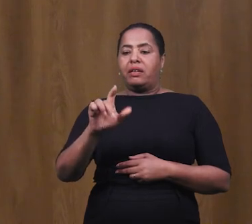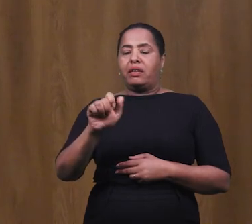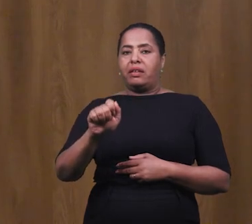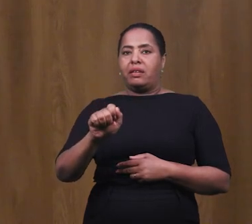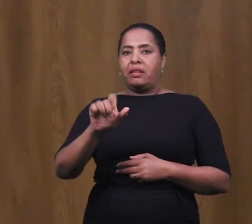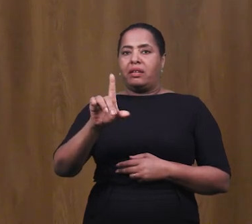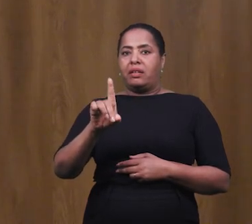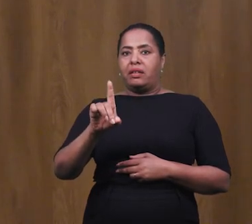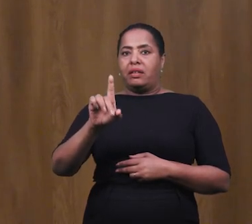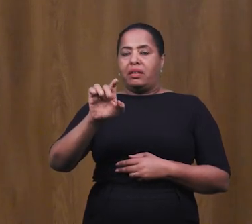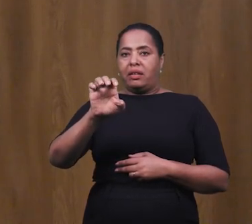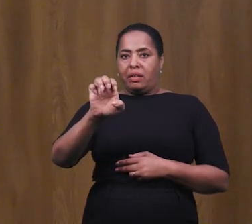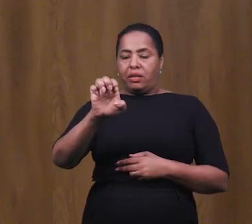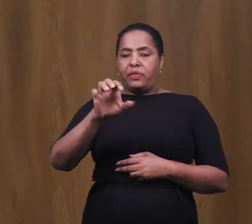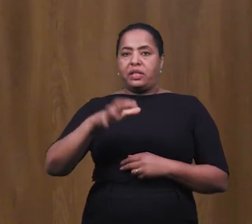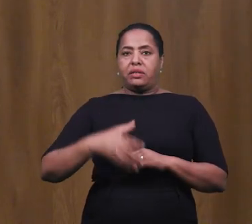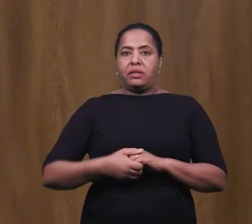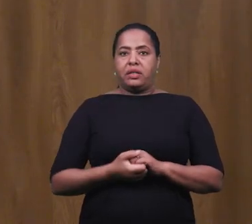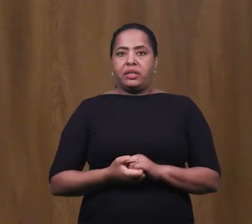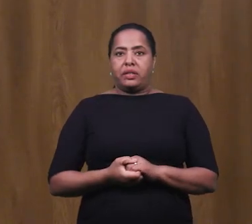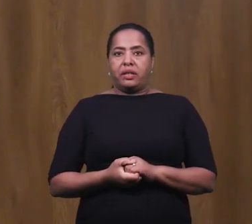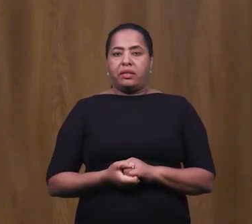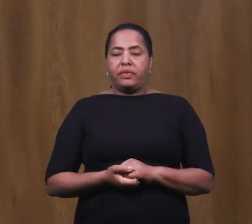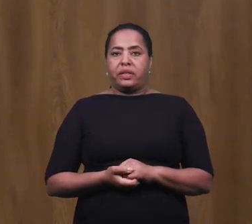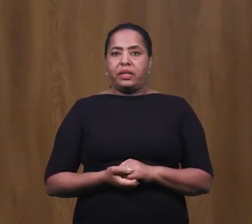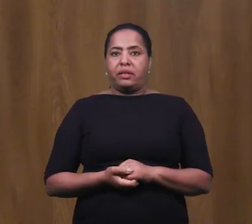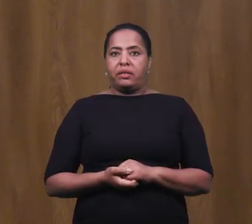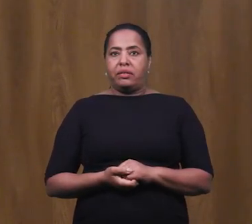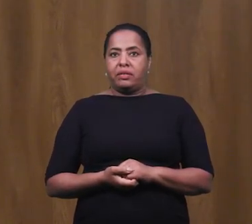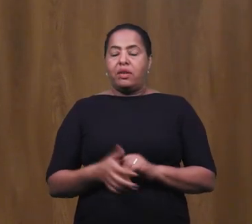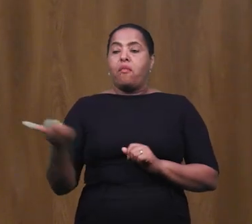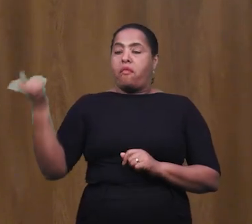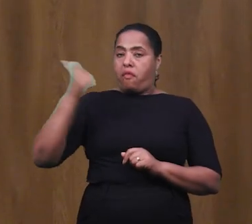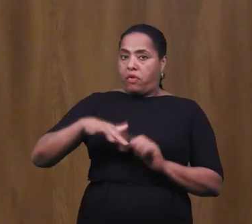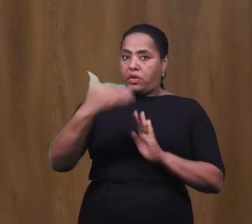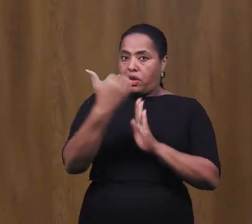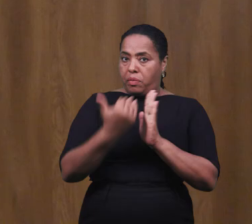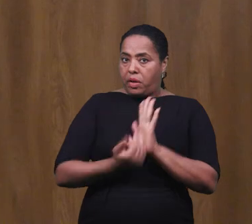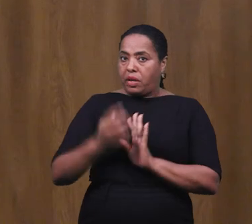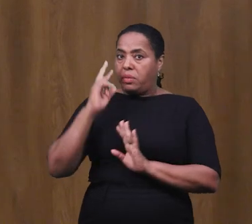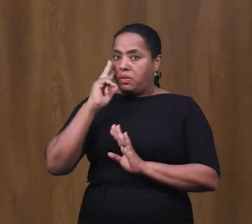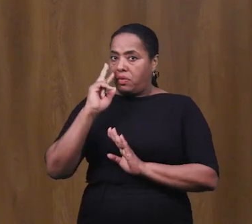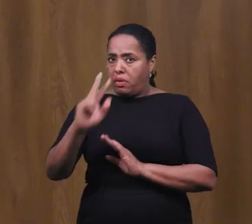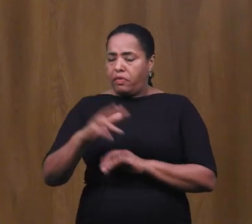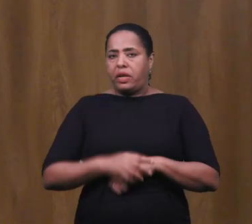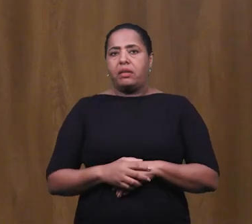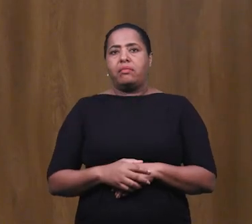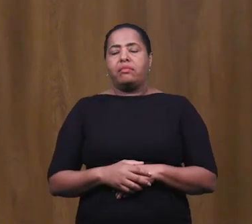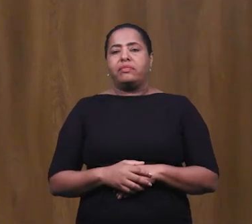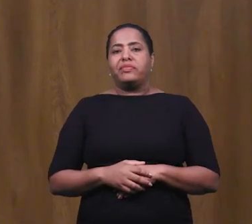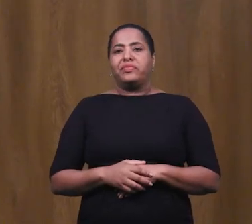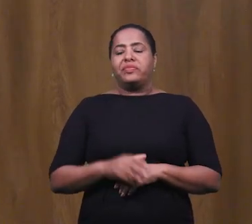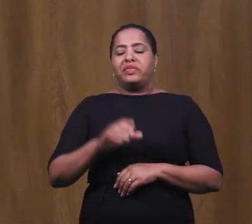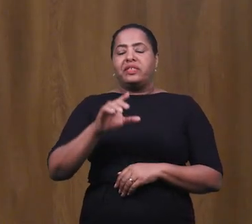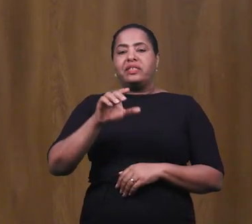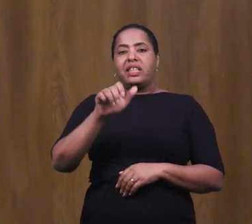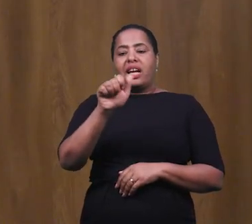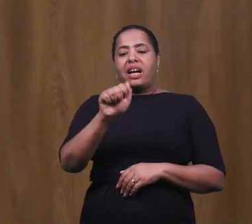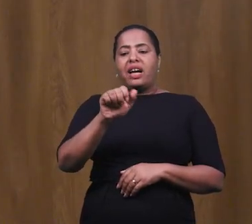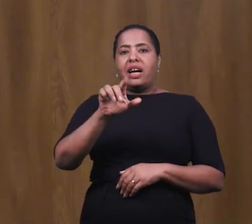gente vai voltar nos programas e vamos relembrar os números, ok? Sinal de advogado, olha